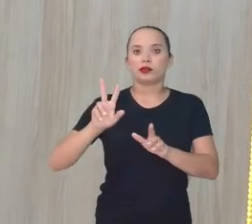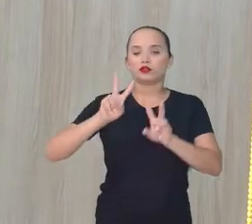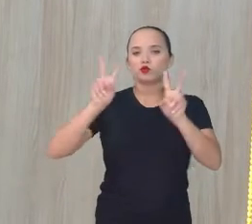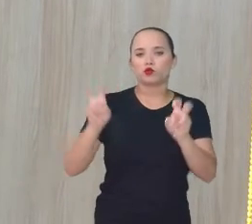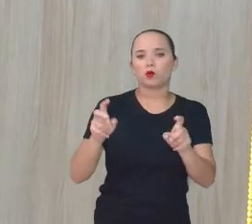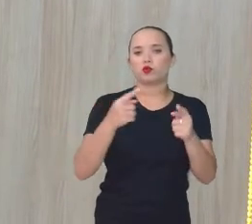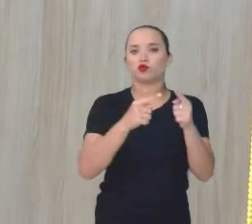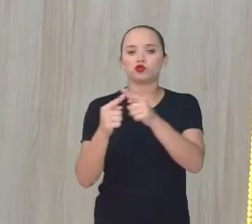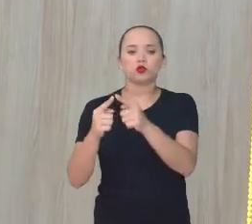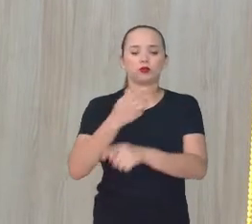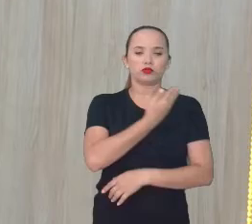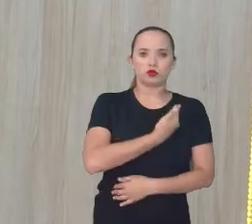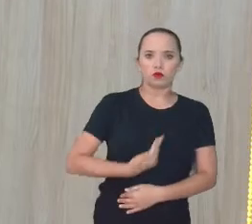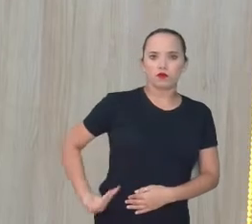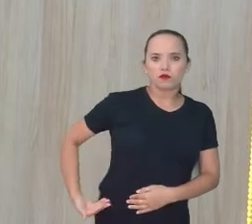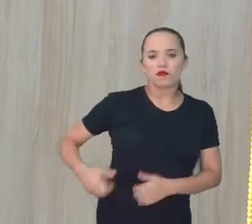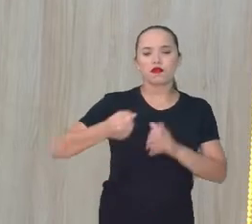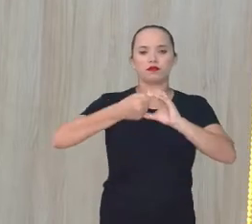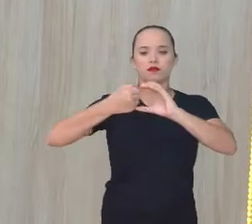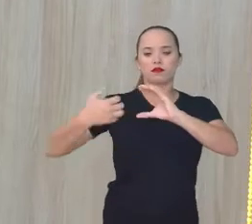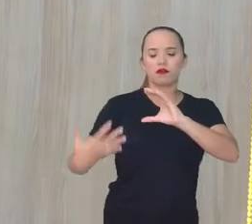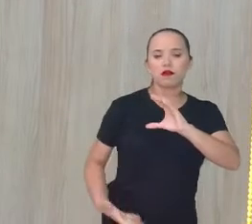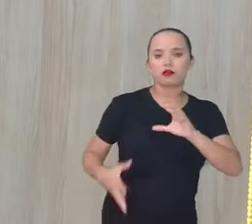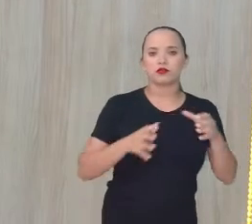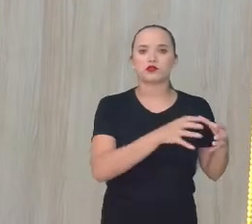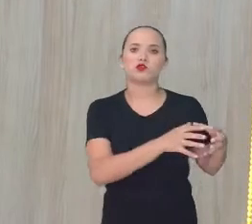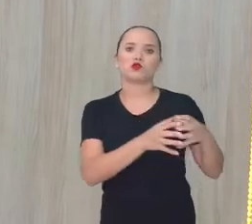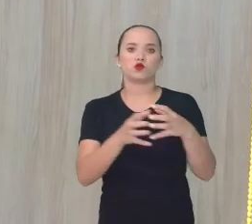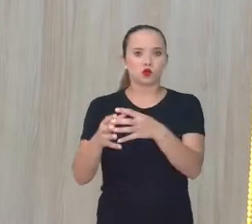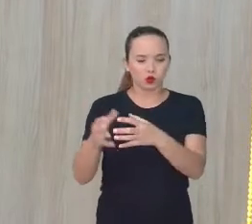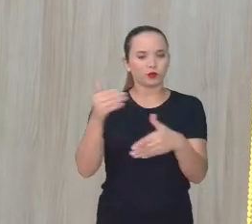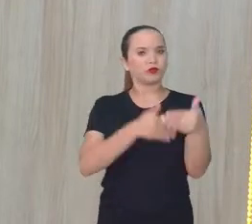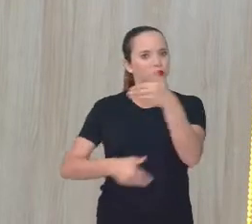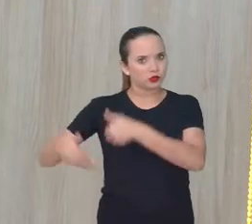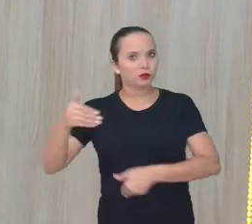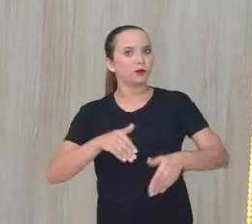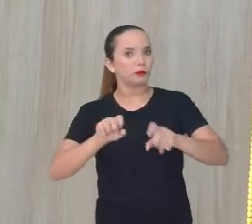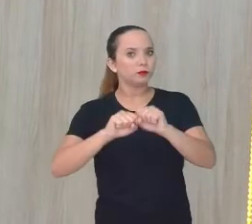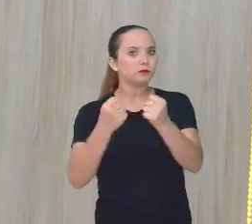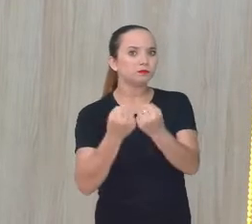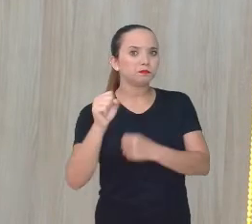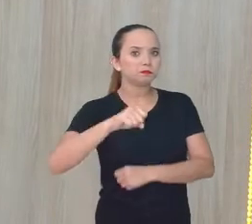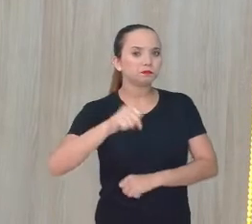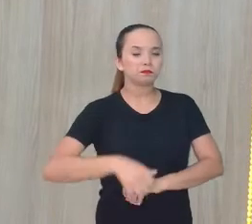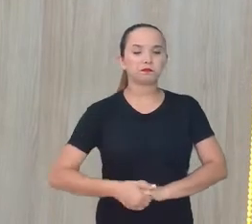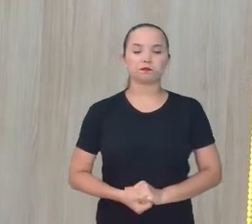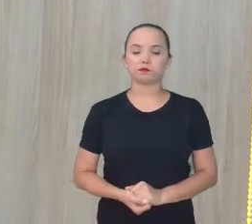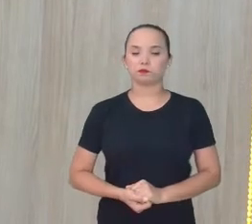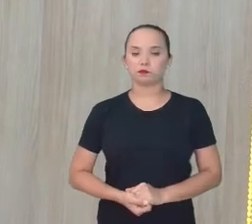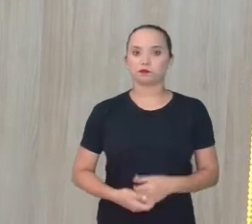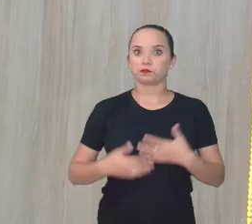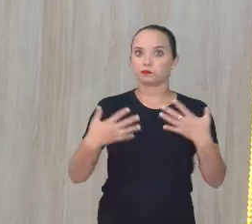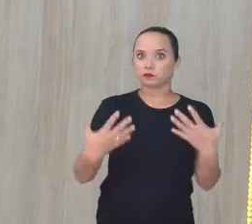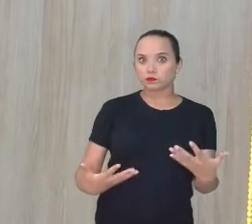governo, às características, dos grupos que fazem parte da sociedade e nada